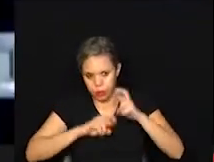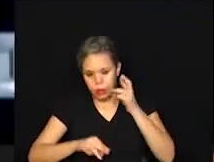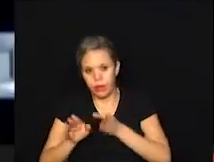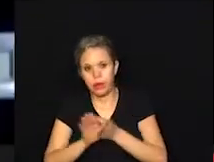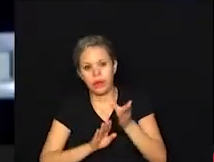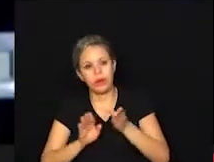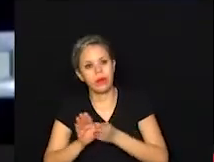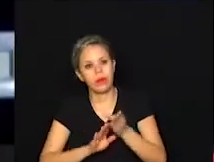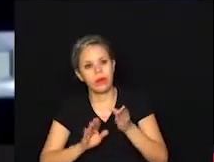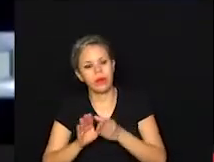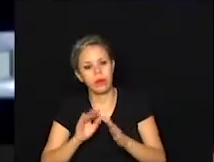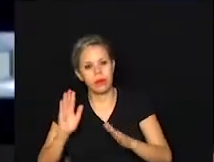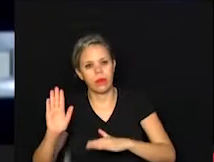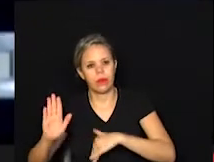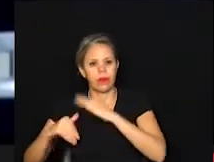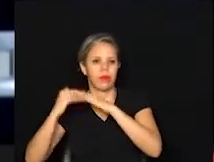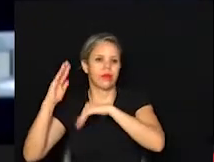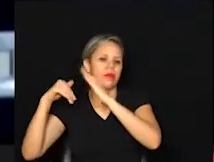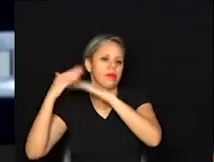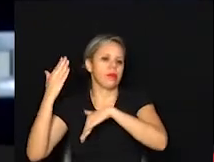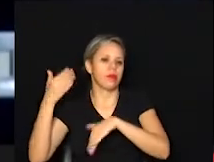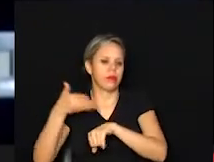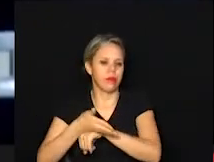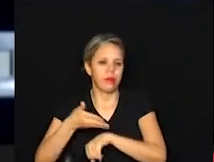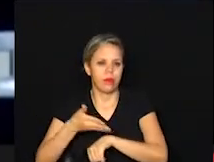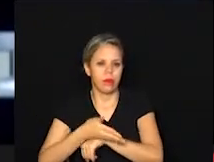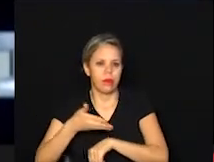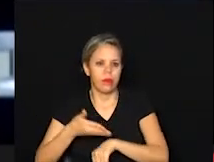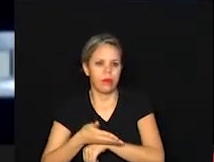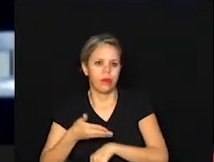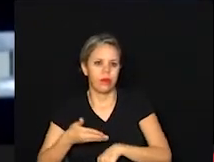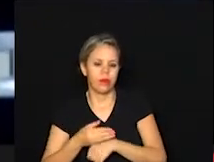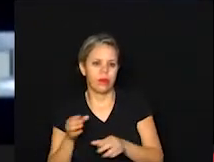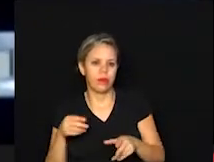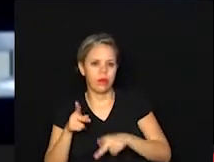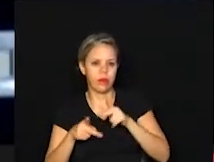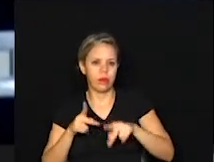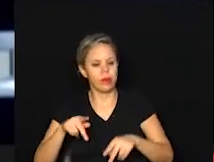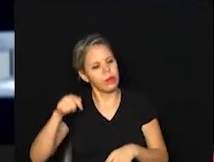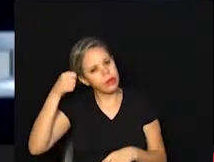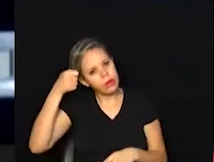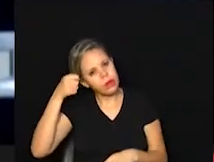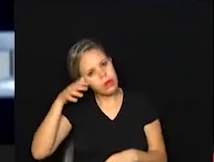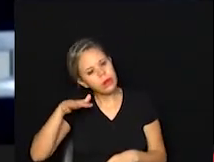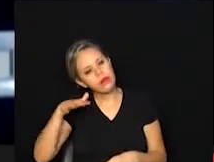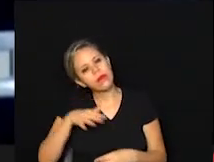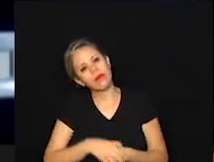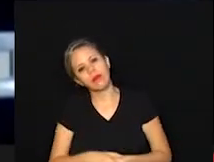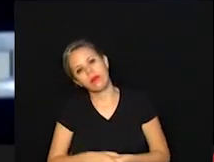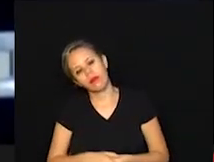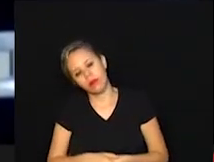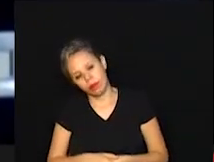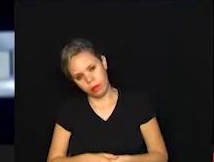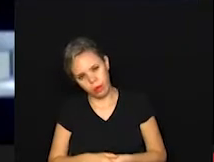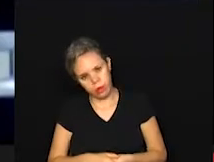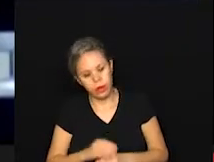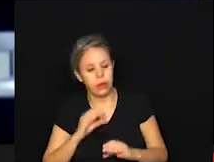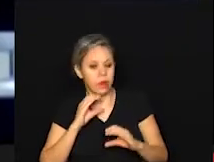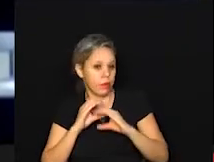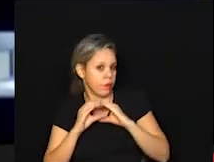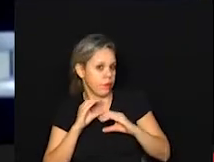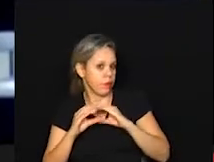de Desenvolvimento e Participação da Comunidade Negra. A questão da